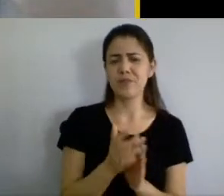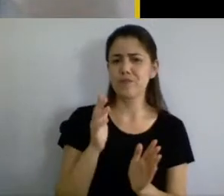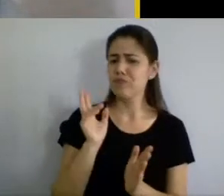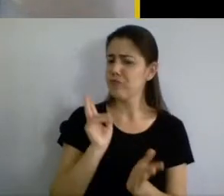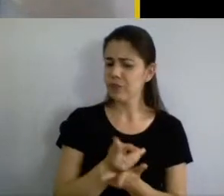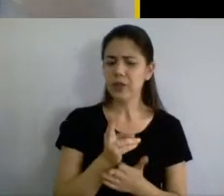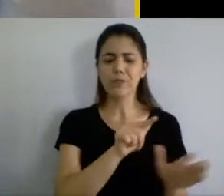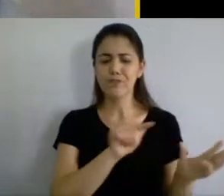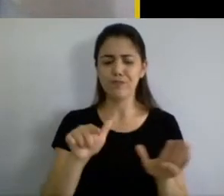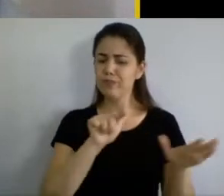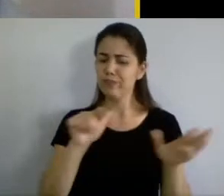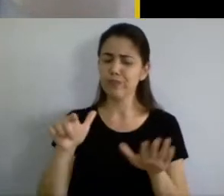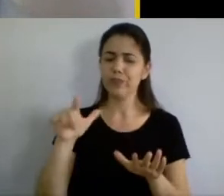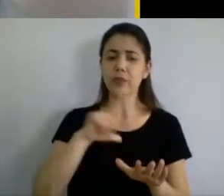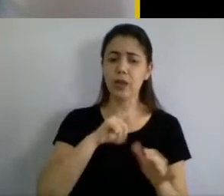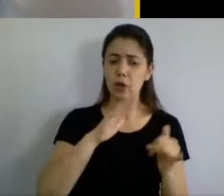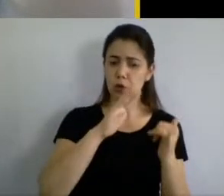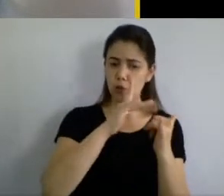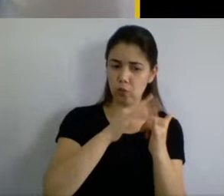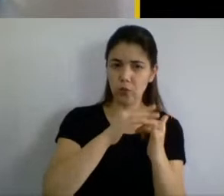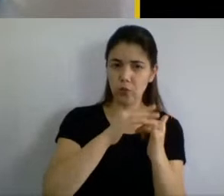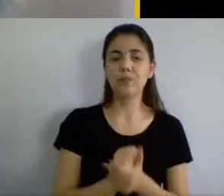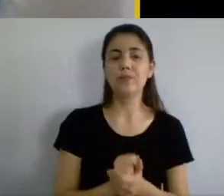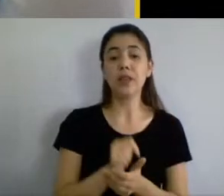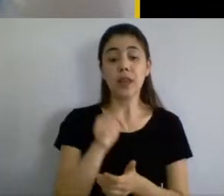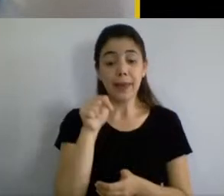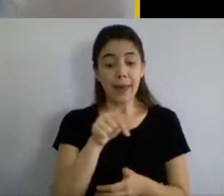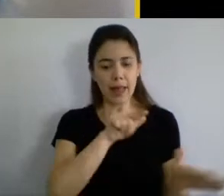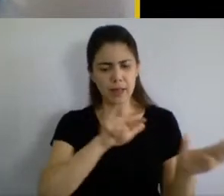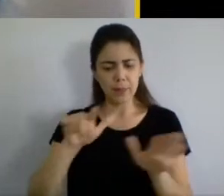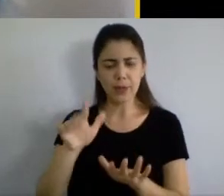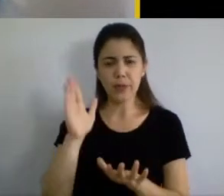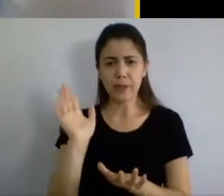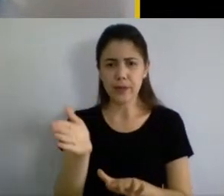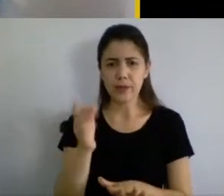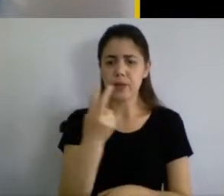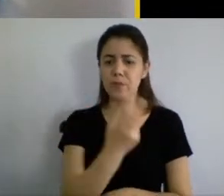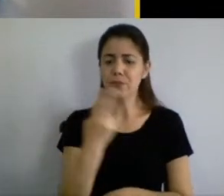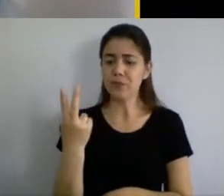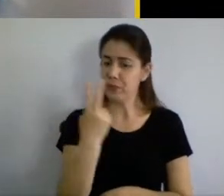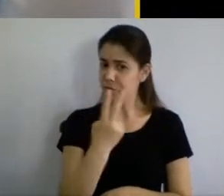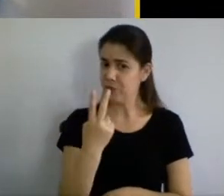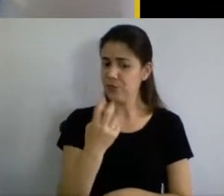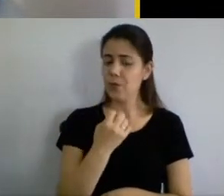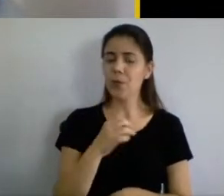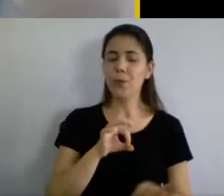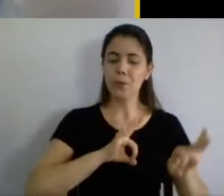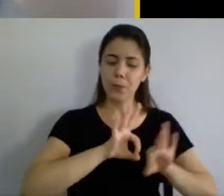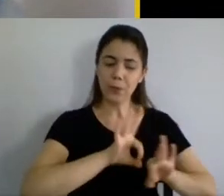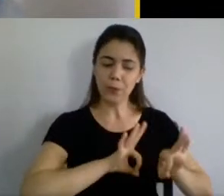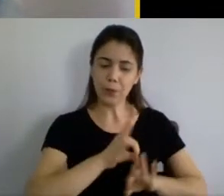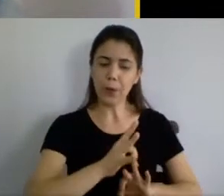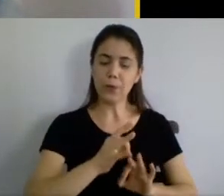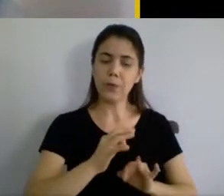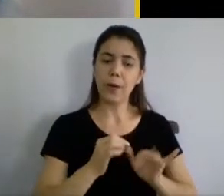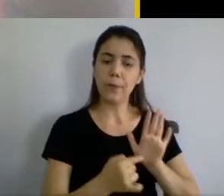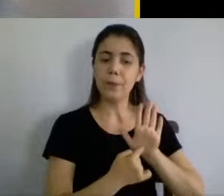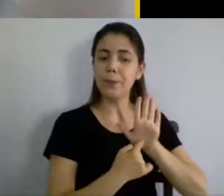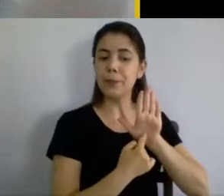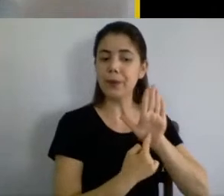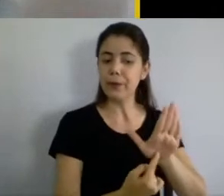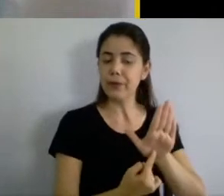no YouTube. Né? Essa é a semana número 22 desse projeto. É uma grande honra, um grande prazer poder conduzir isso, poder levar esse